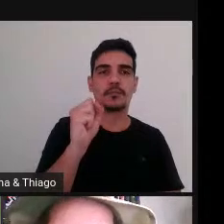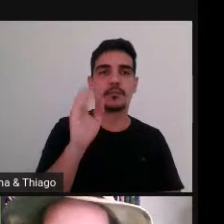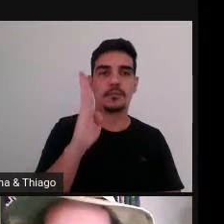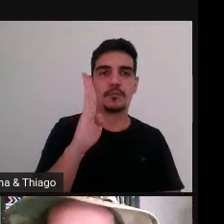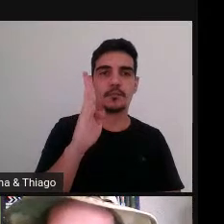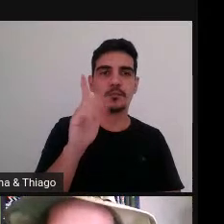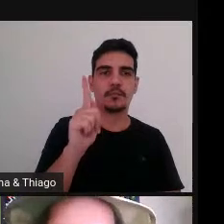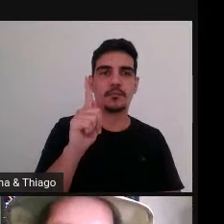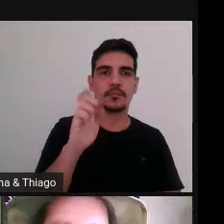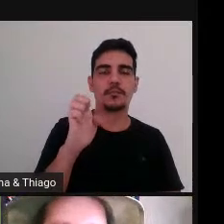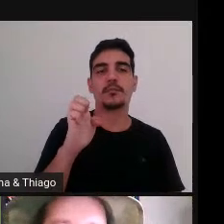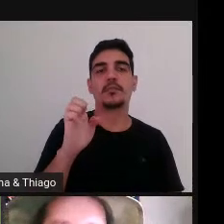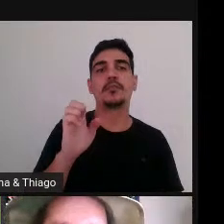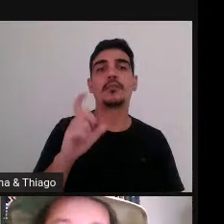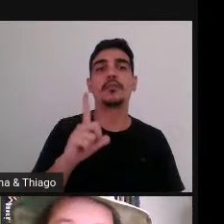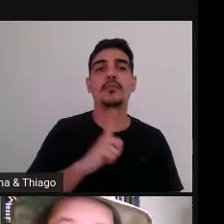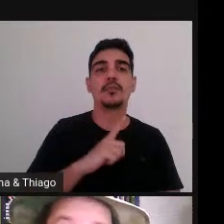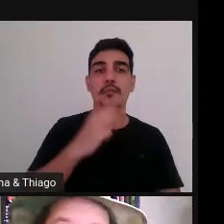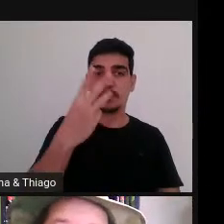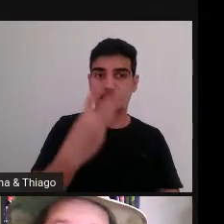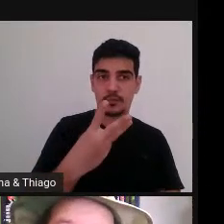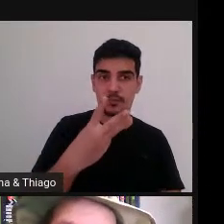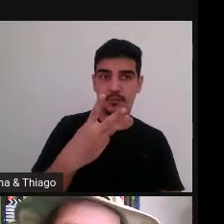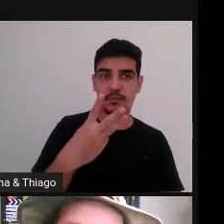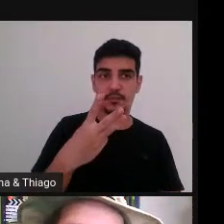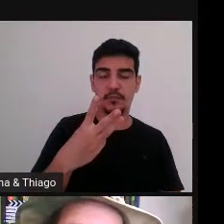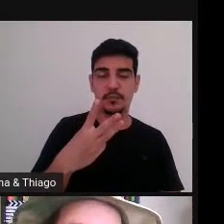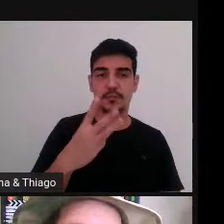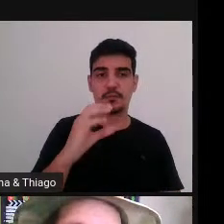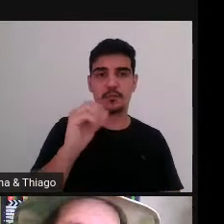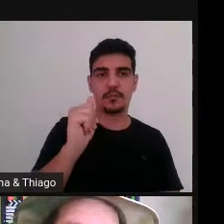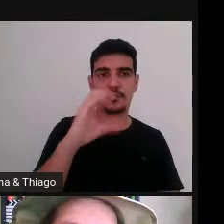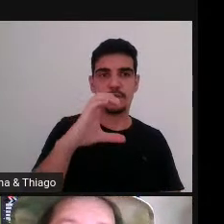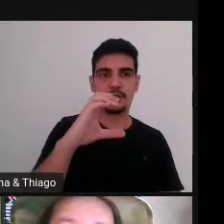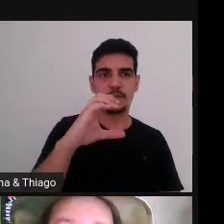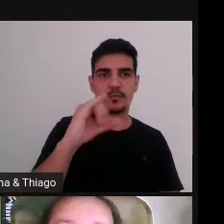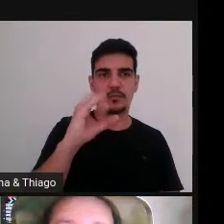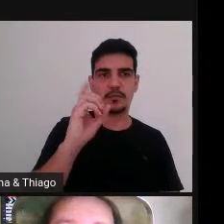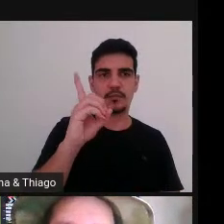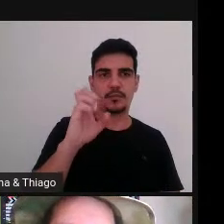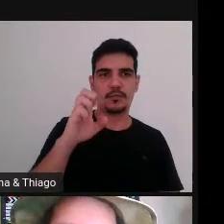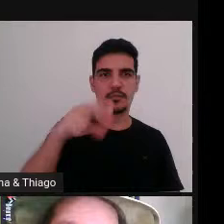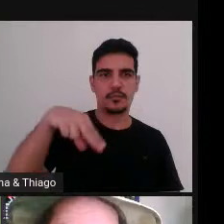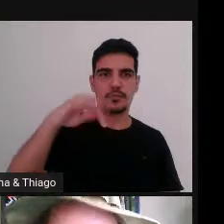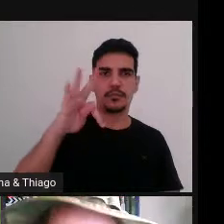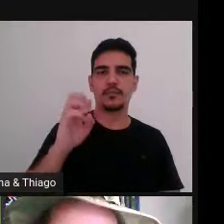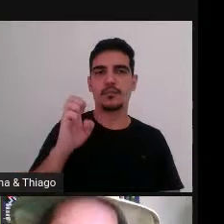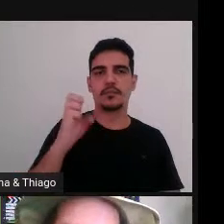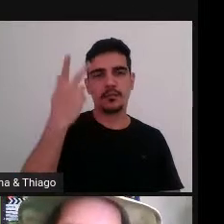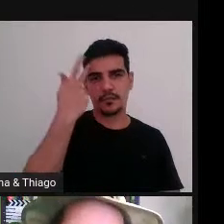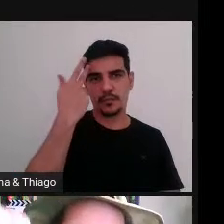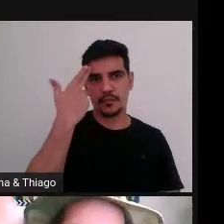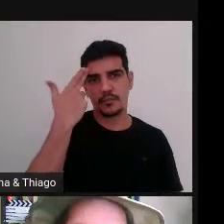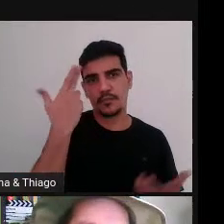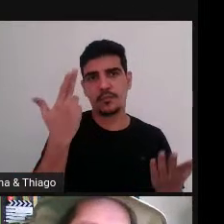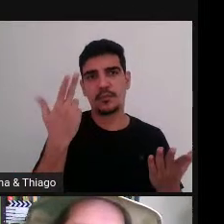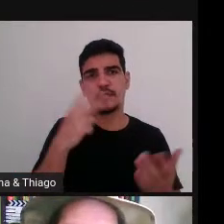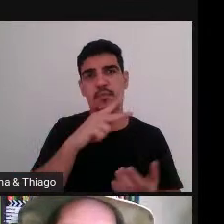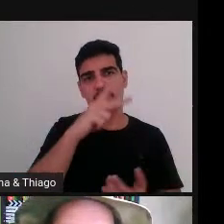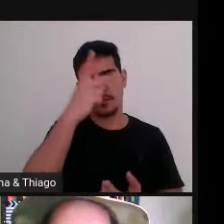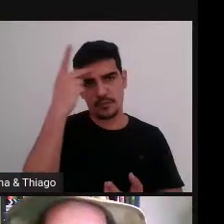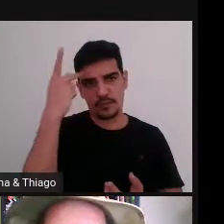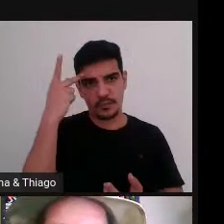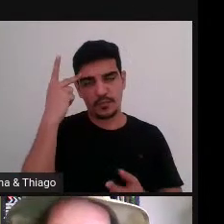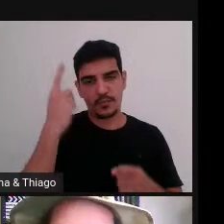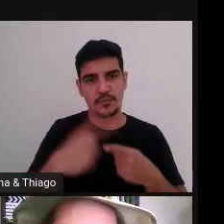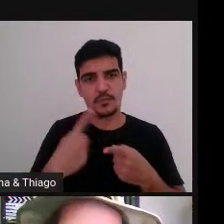com cobras no estado de Rondônia. E são pessoas que, às vezes, vão para o mato e não usam bota, né? Pisa, ela vai...